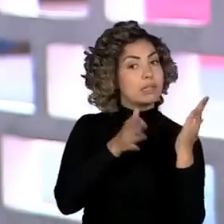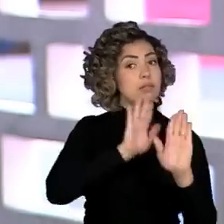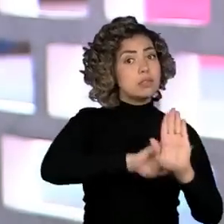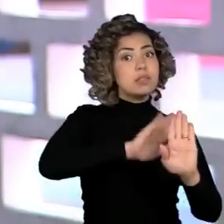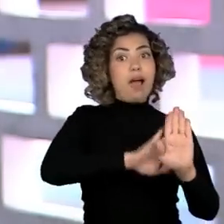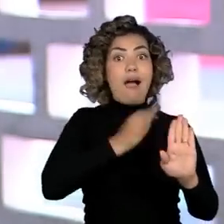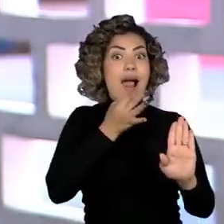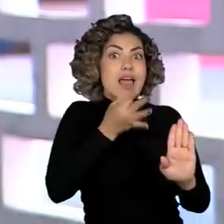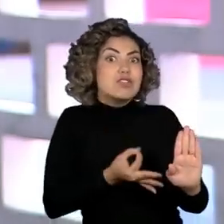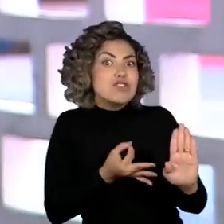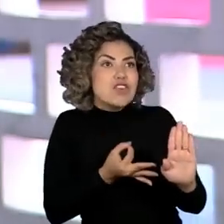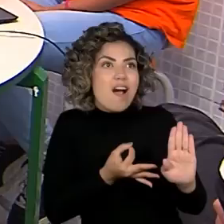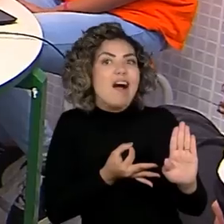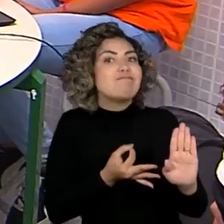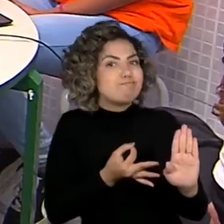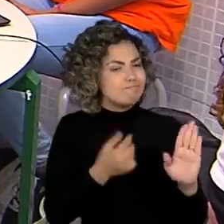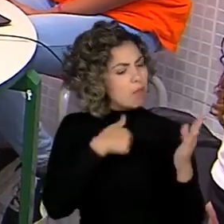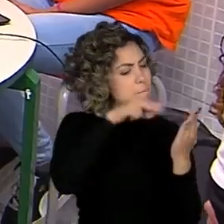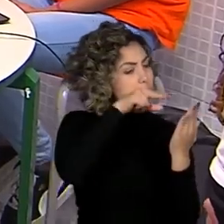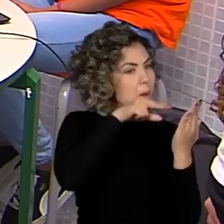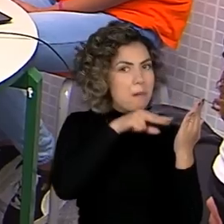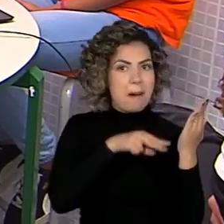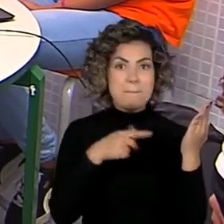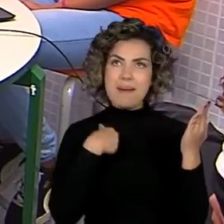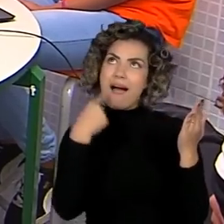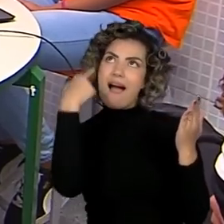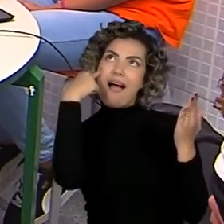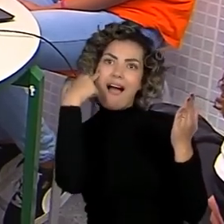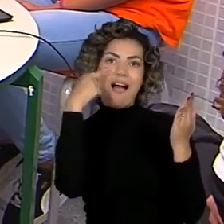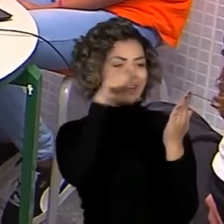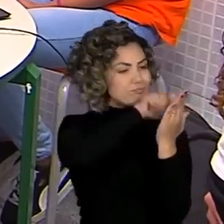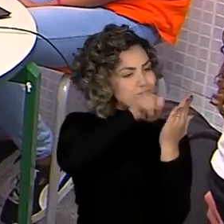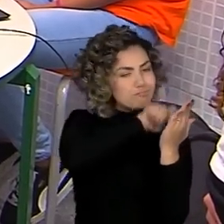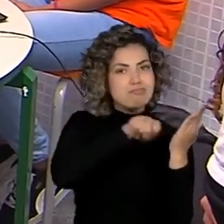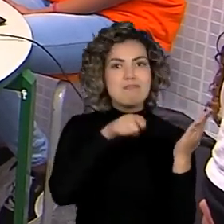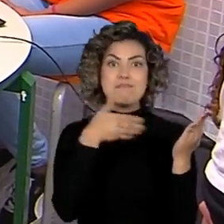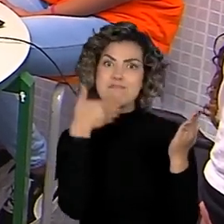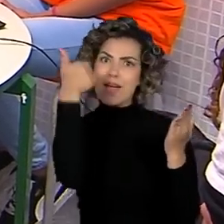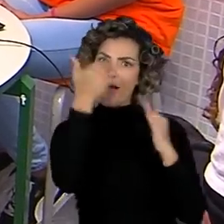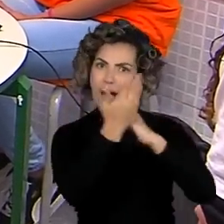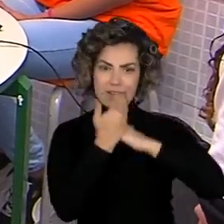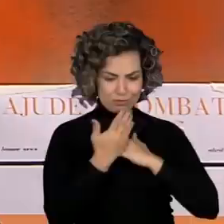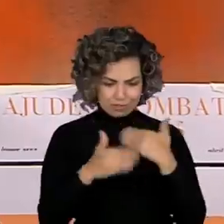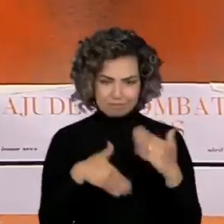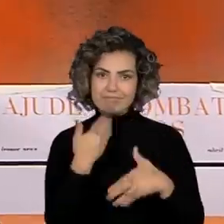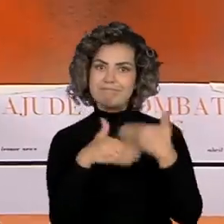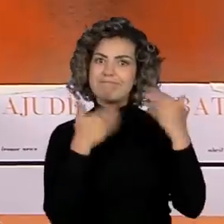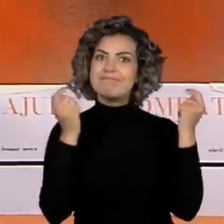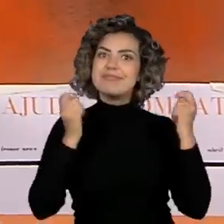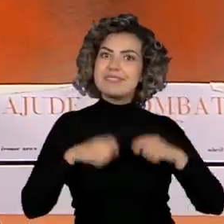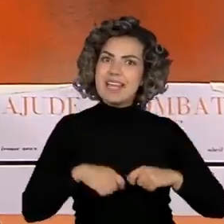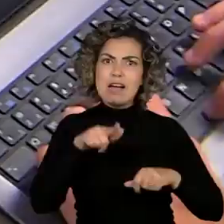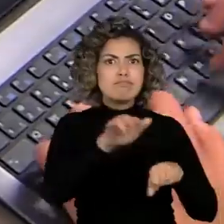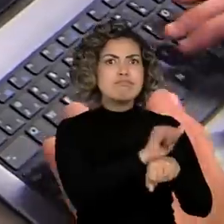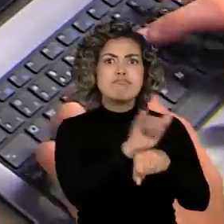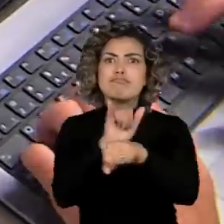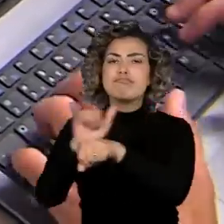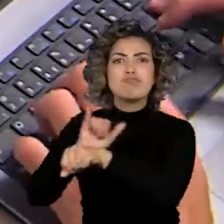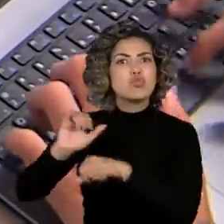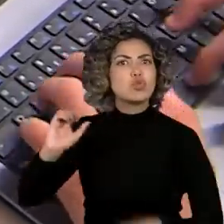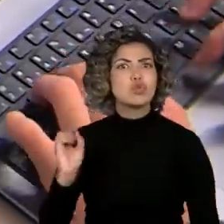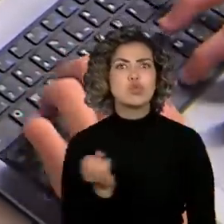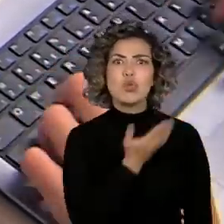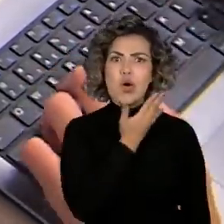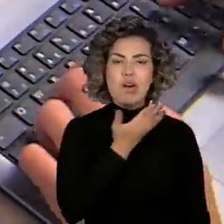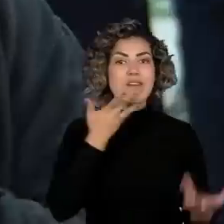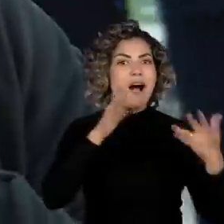né? Melhora a capacidade de leitora do aluno, a escrita. Um projeto que inovou na maneira dos alunos se